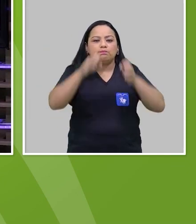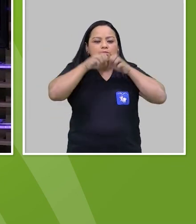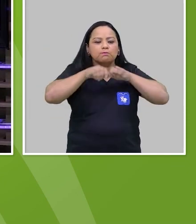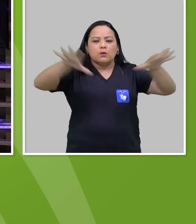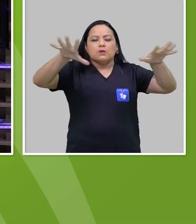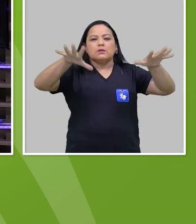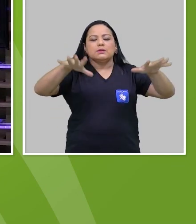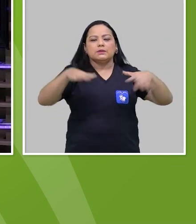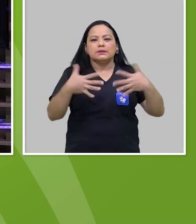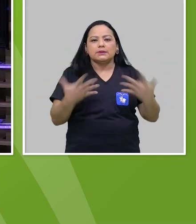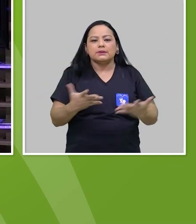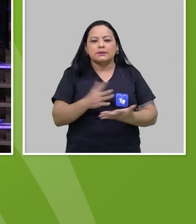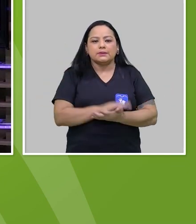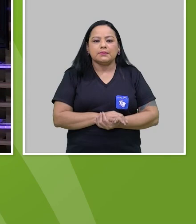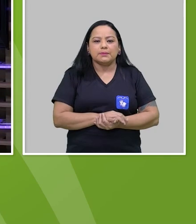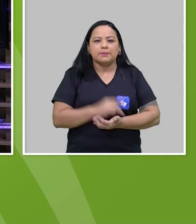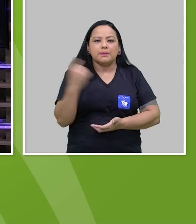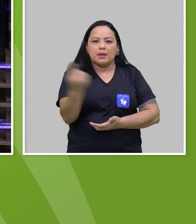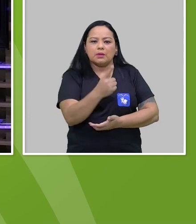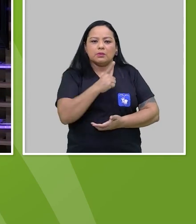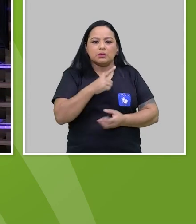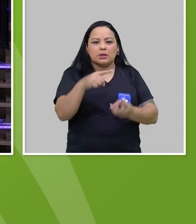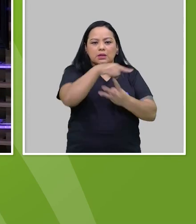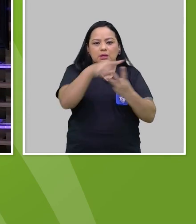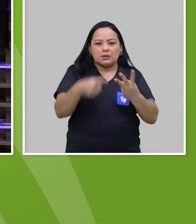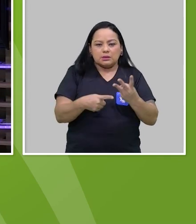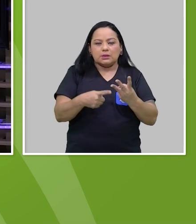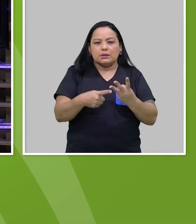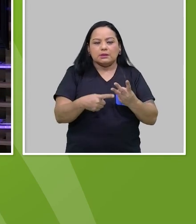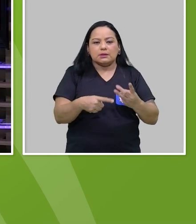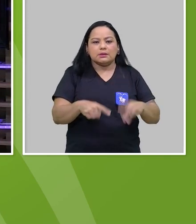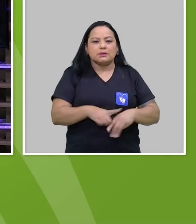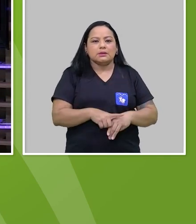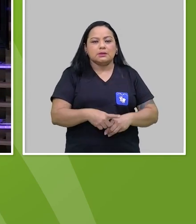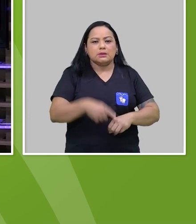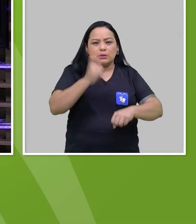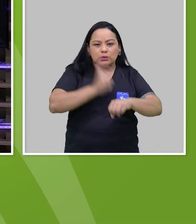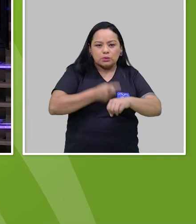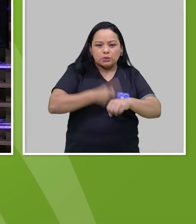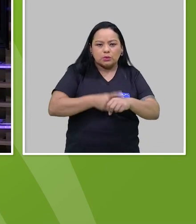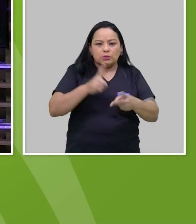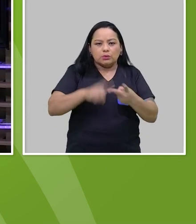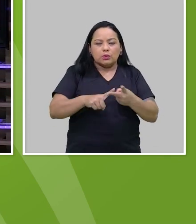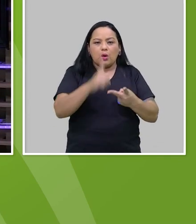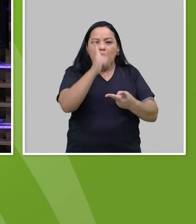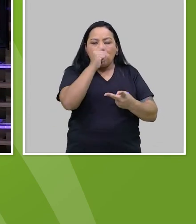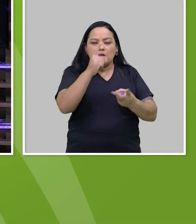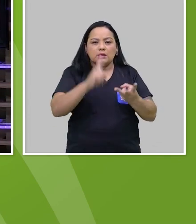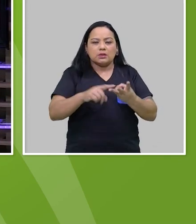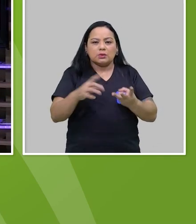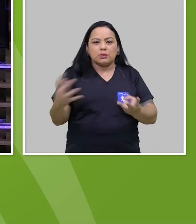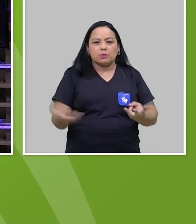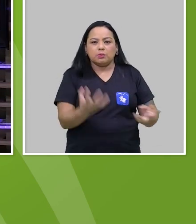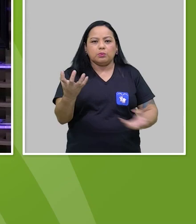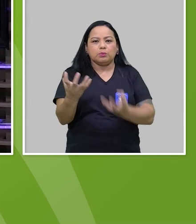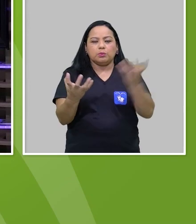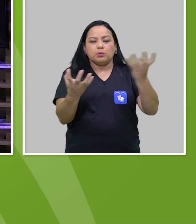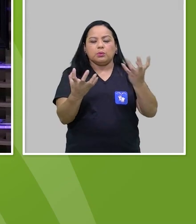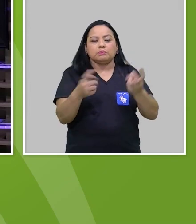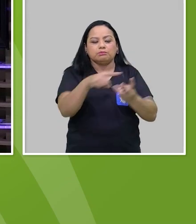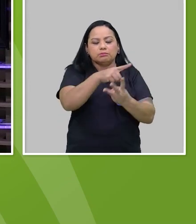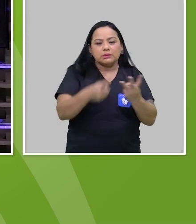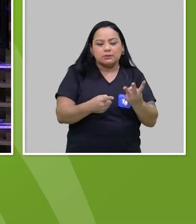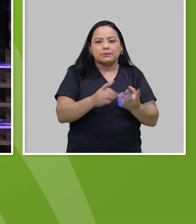propagar. Então, eu tenho 3 estados da matéria. Eu tenho sólido, líquido e gasoso. 3 principais estados da matéria.